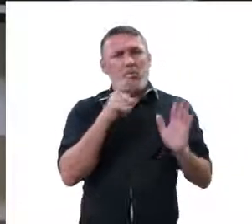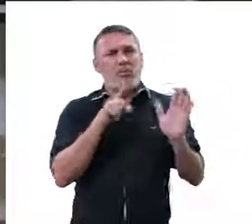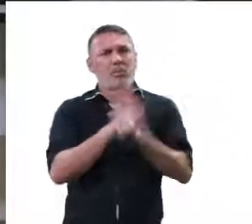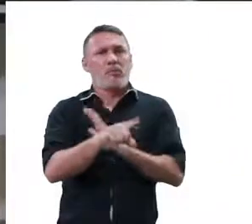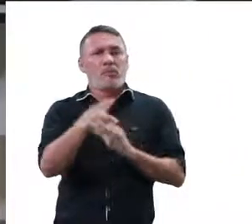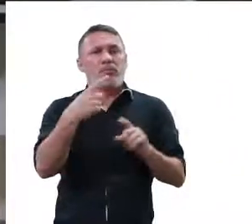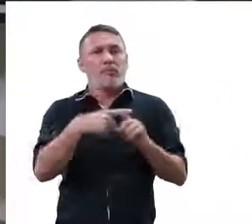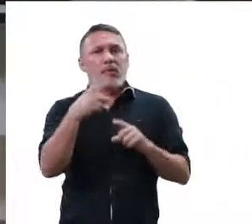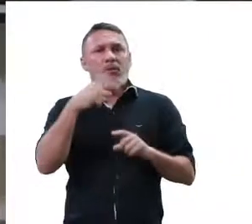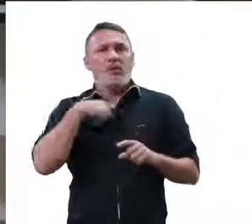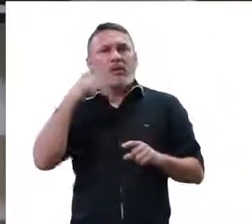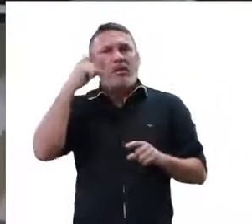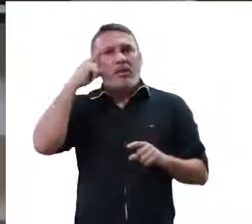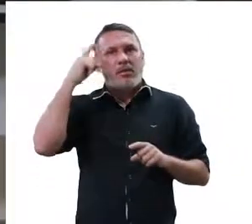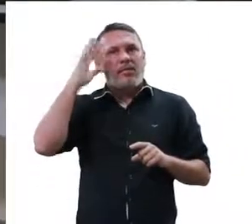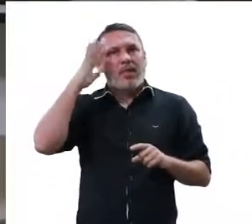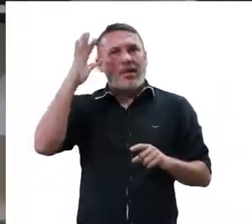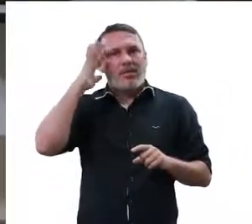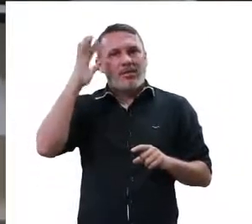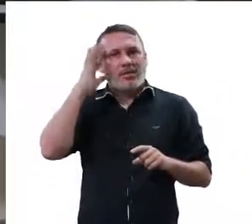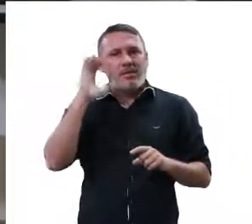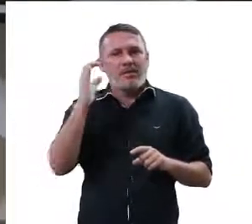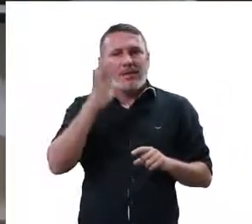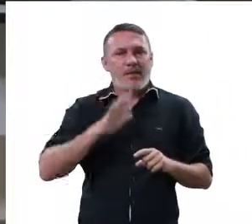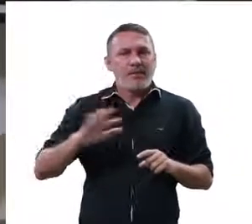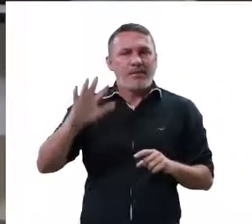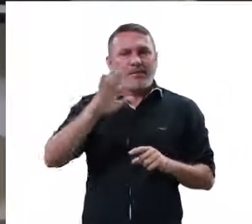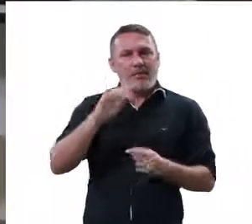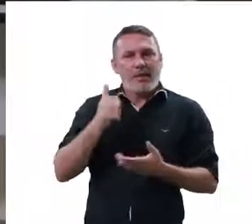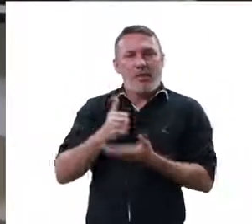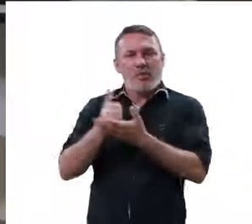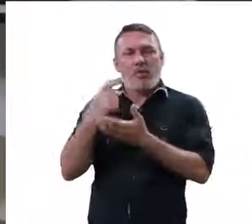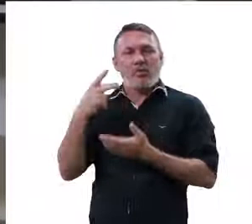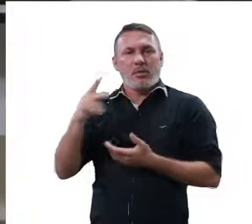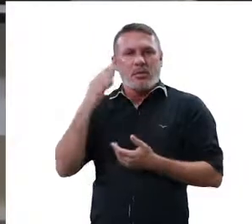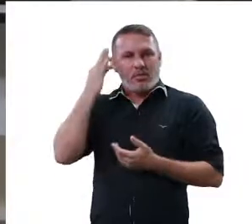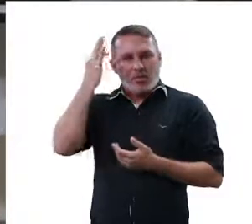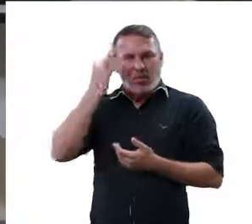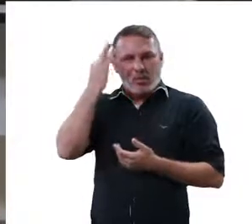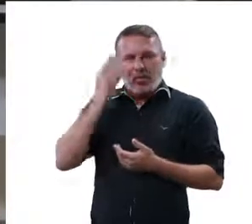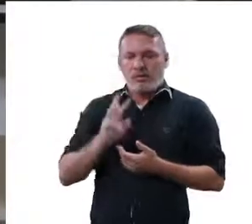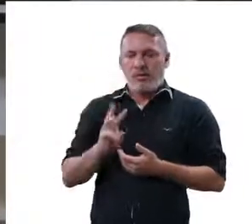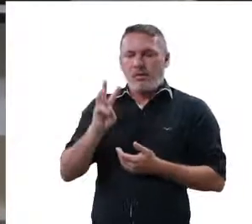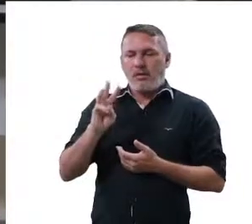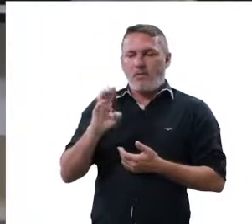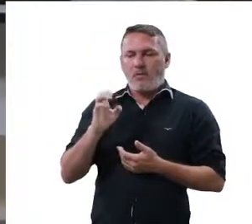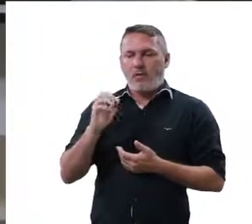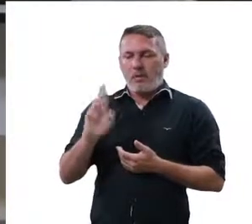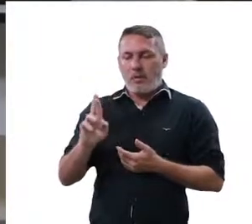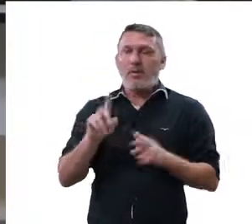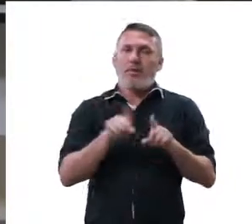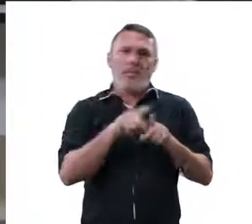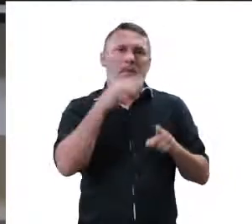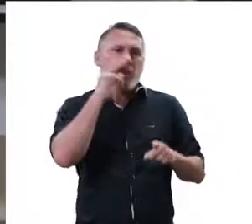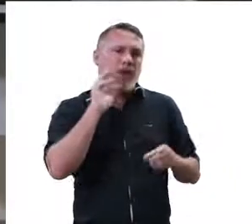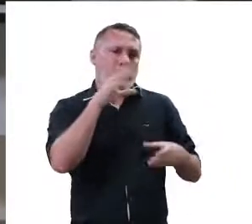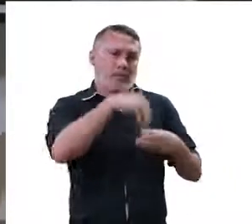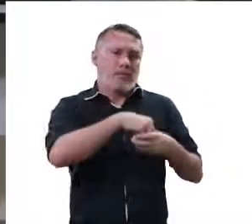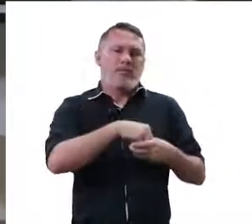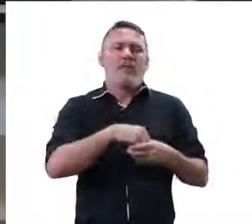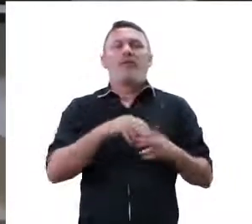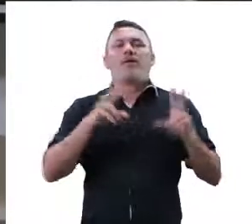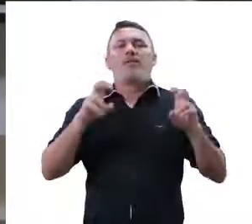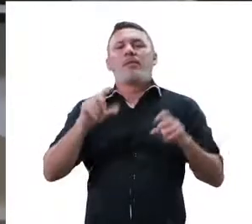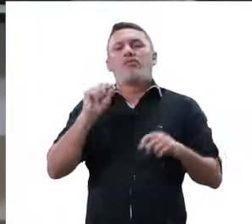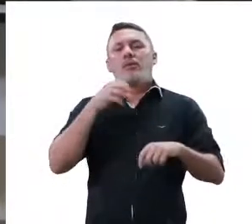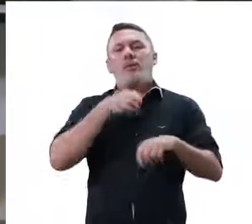de ciência que vai permear o pensamento de Weber, e é uma ideia bastante interessante, mas isso também já está presente no próprio Marx, é